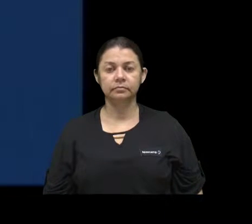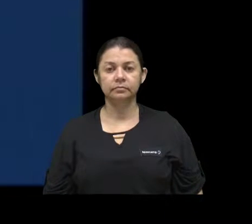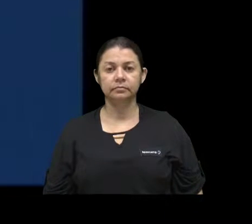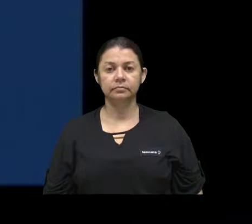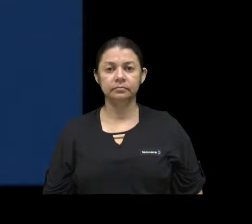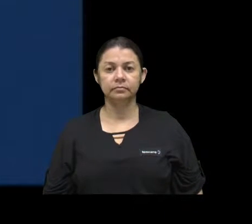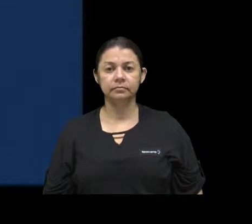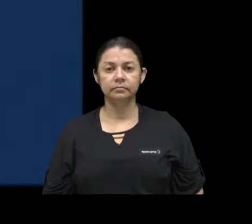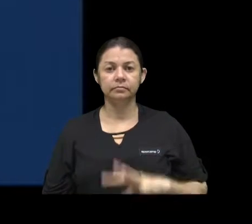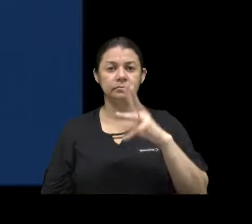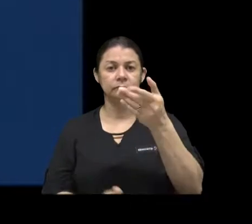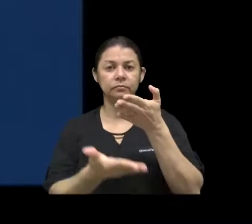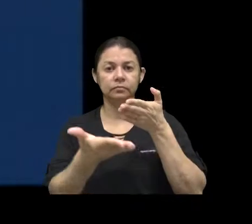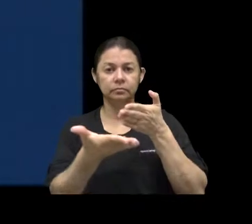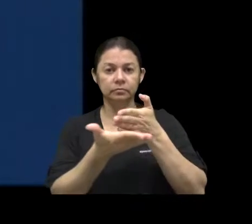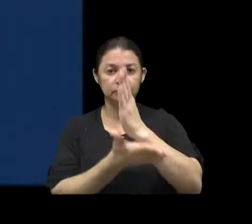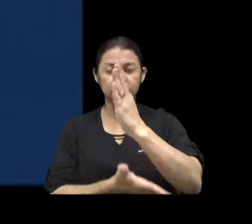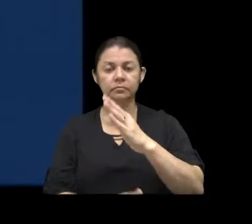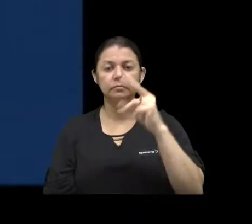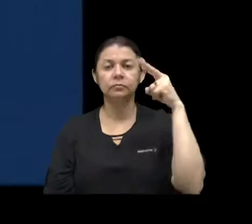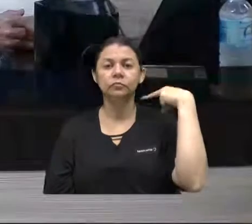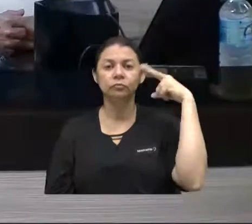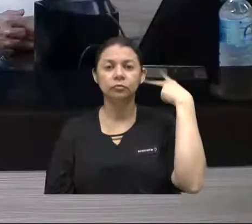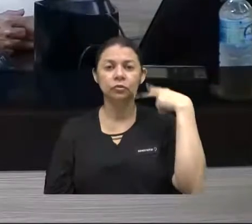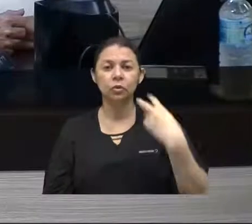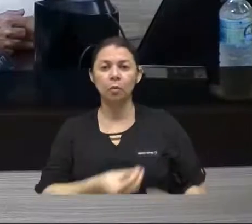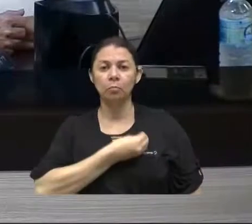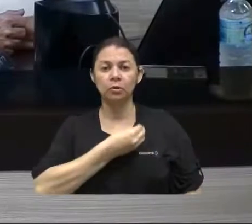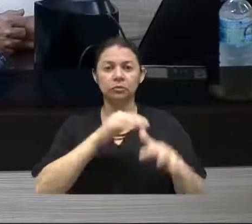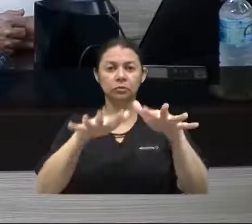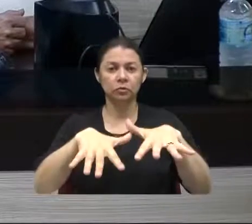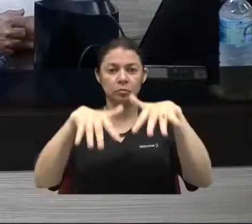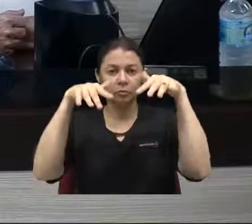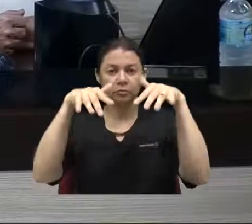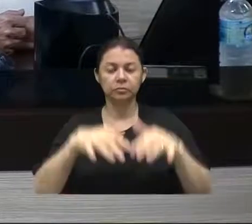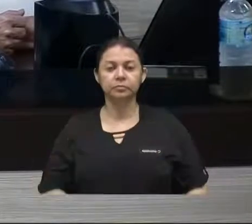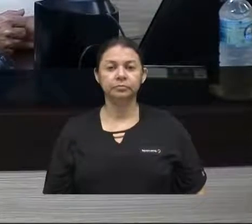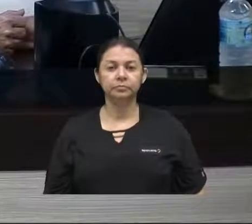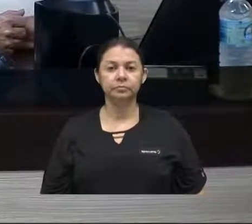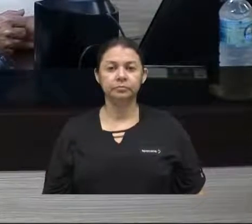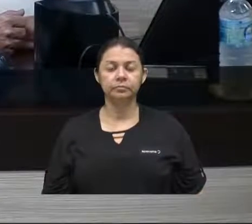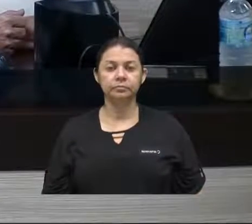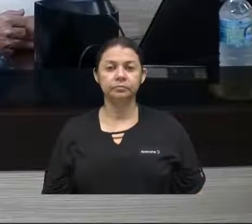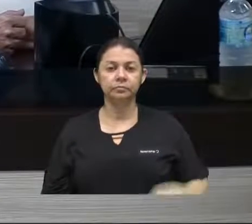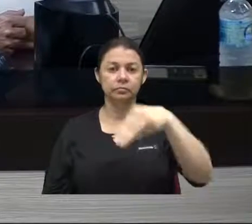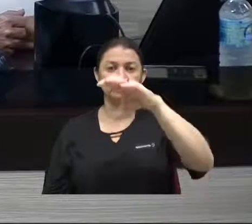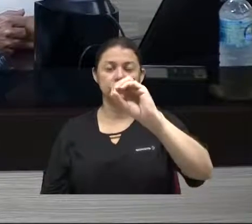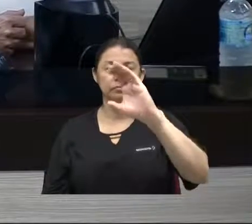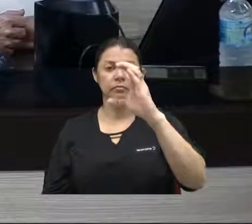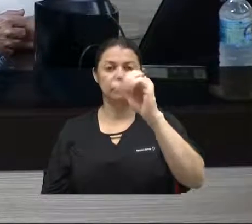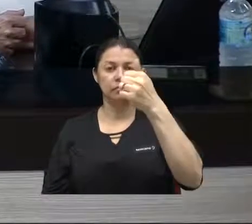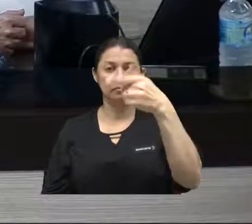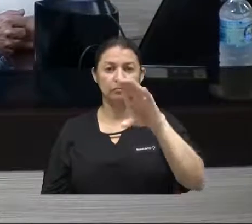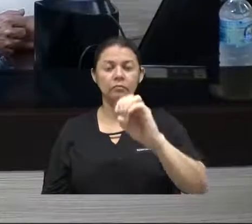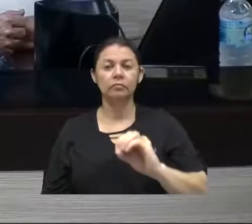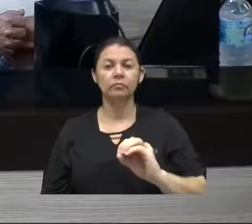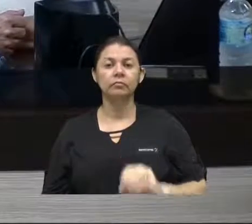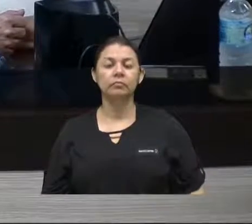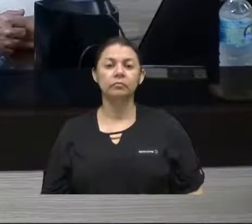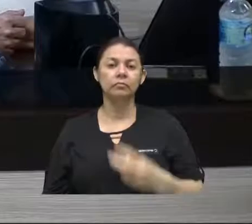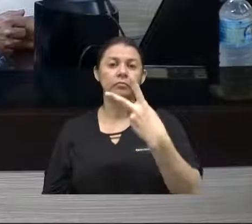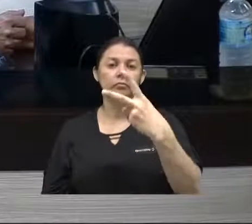Moção foi aprovada por todos os vereadores presentes no plenário. Próxima moção. Moção 256, moção de aplausos